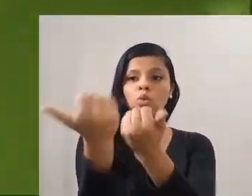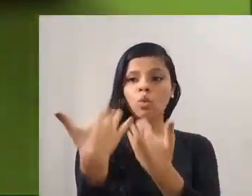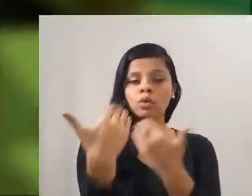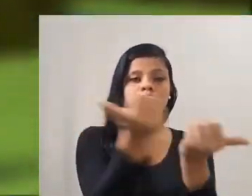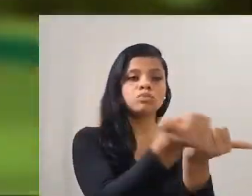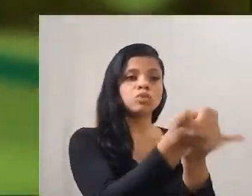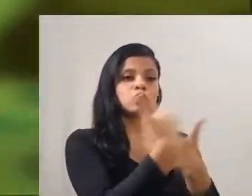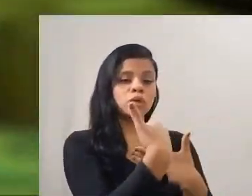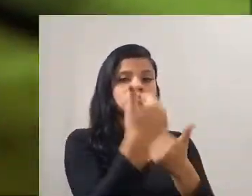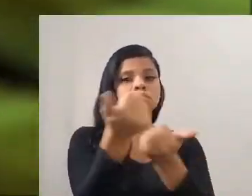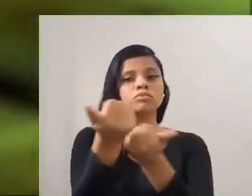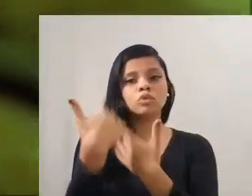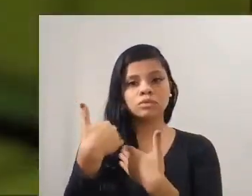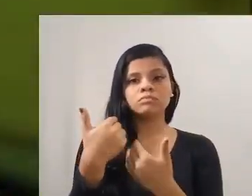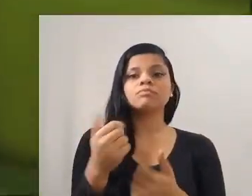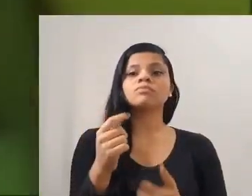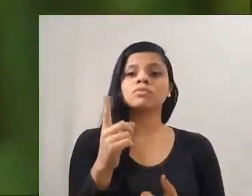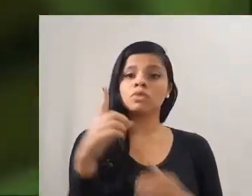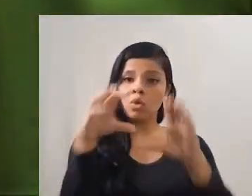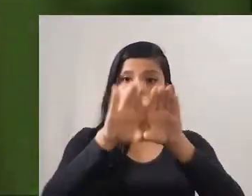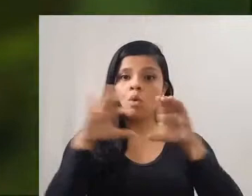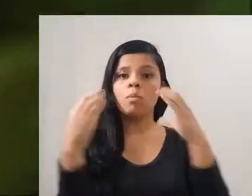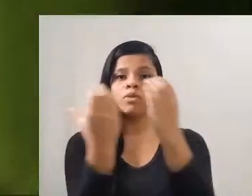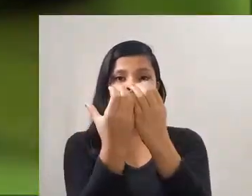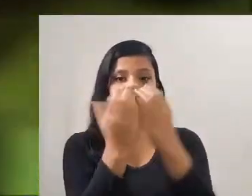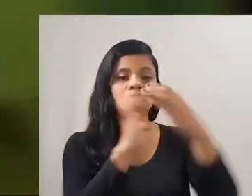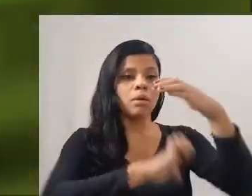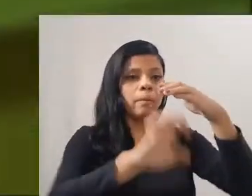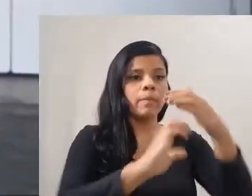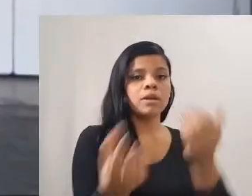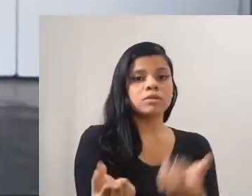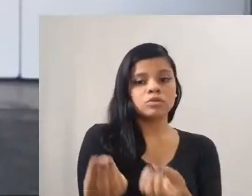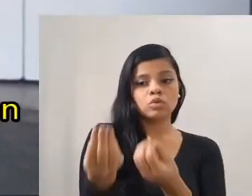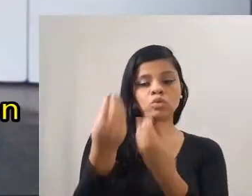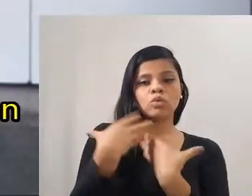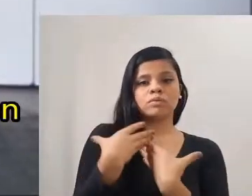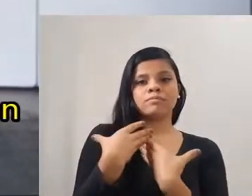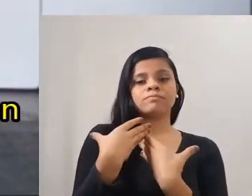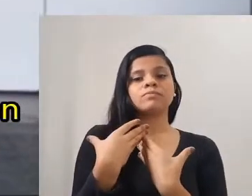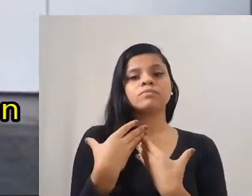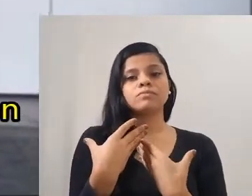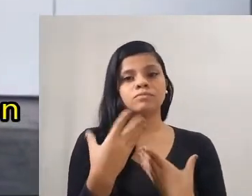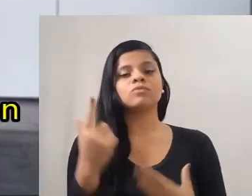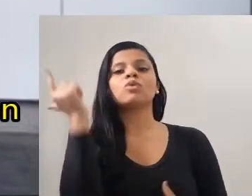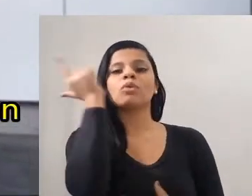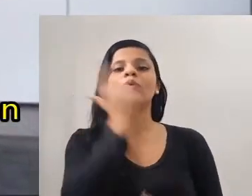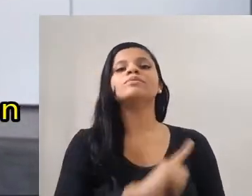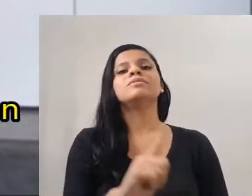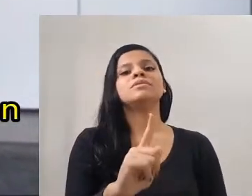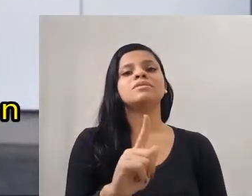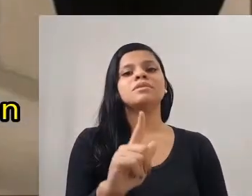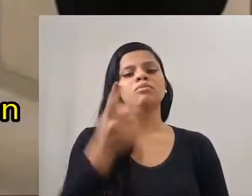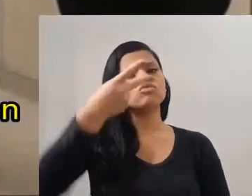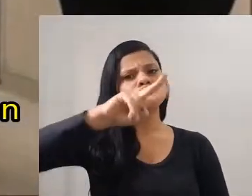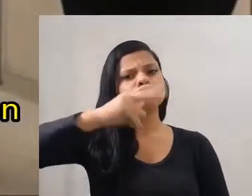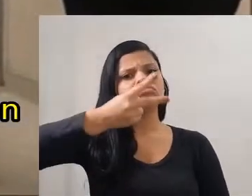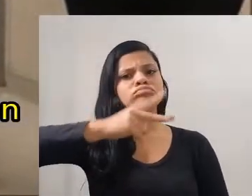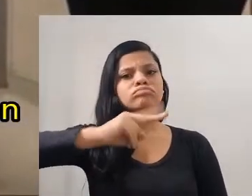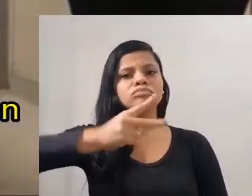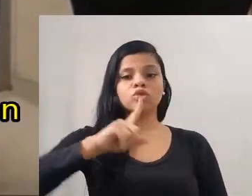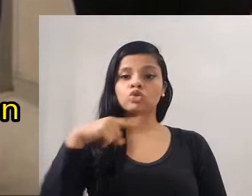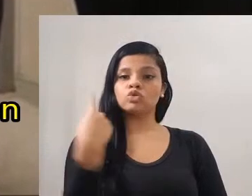e da comunidade e desenvolvemos alternativas aos produtos comerciais. Conseguimos, com isso, manter nossos